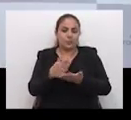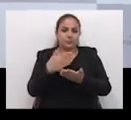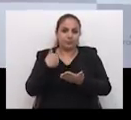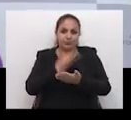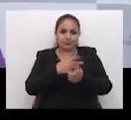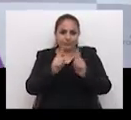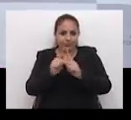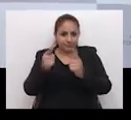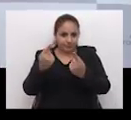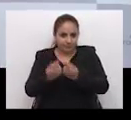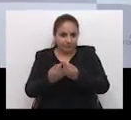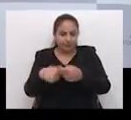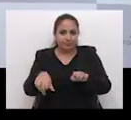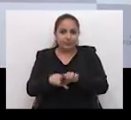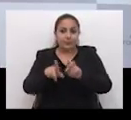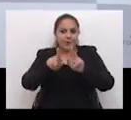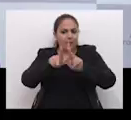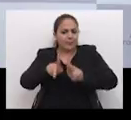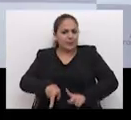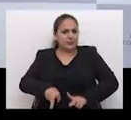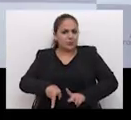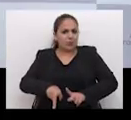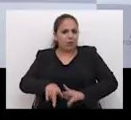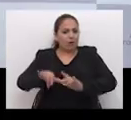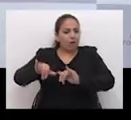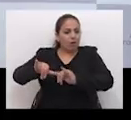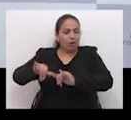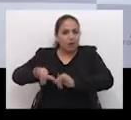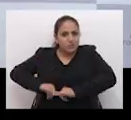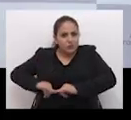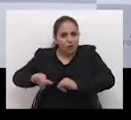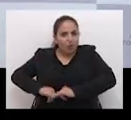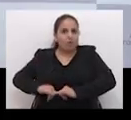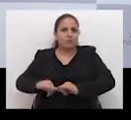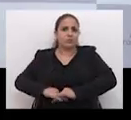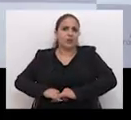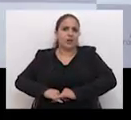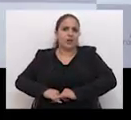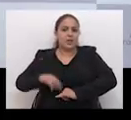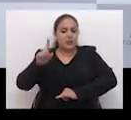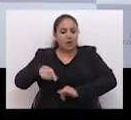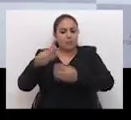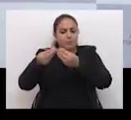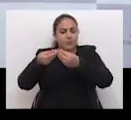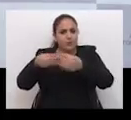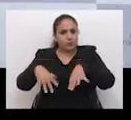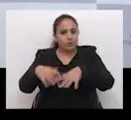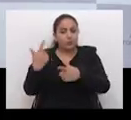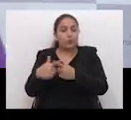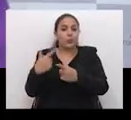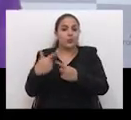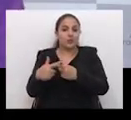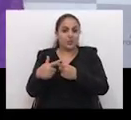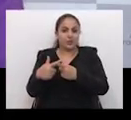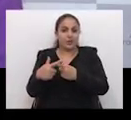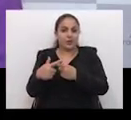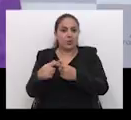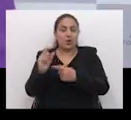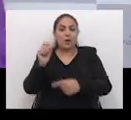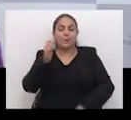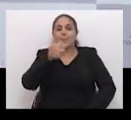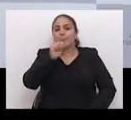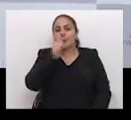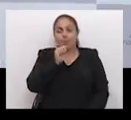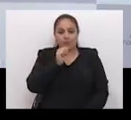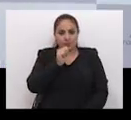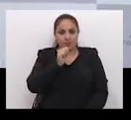começo do nosso mandato aqui, e as pessoas que sofrem, que têm sequelas ao longo dos anos, por causa do que